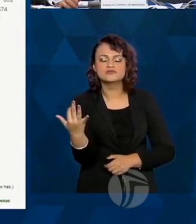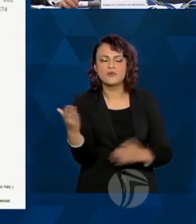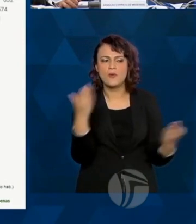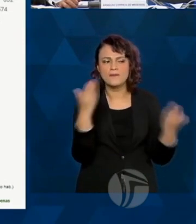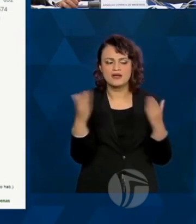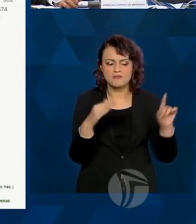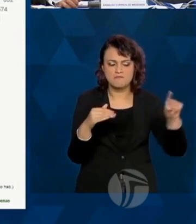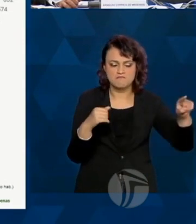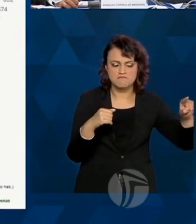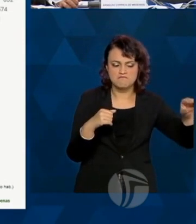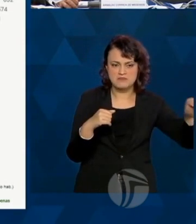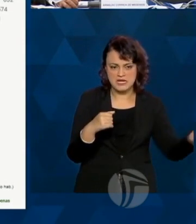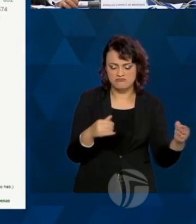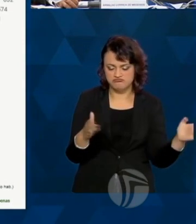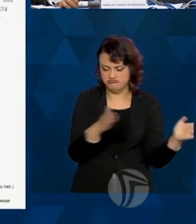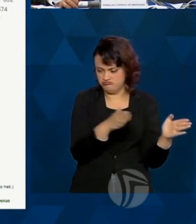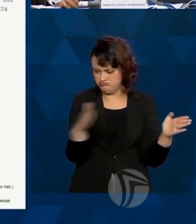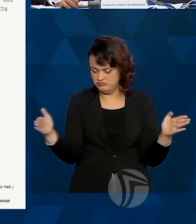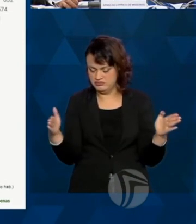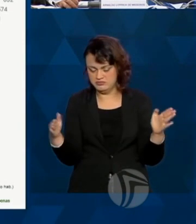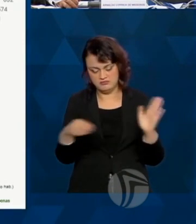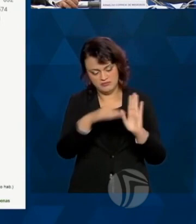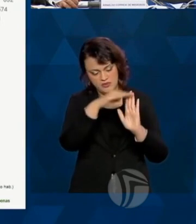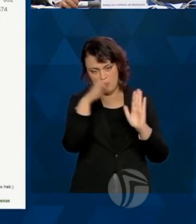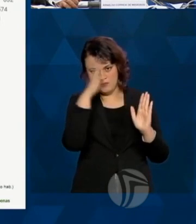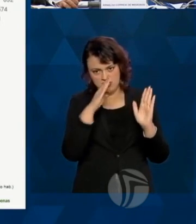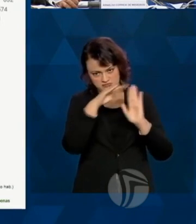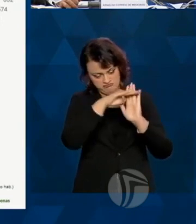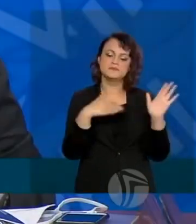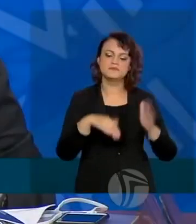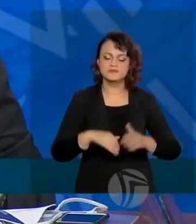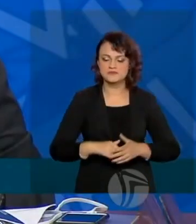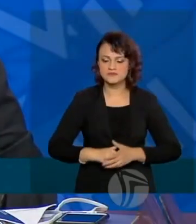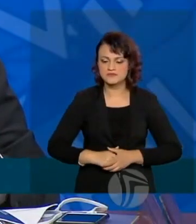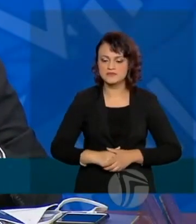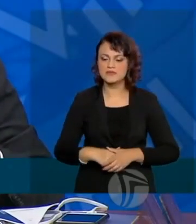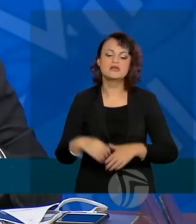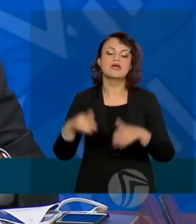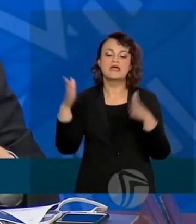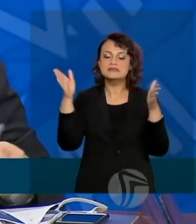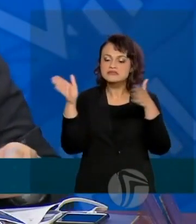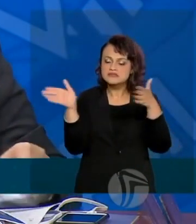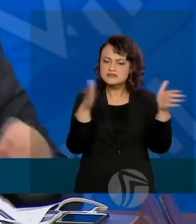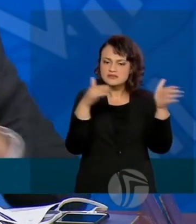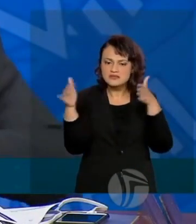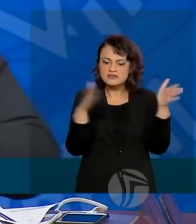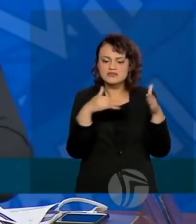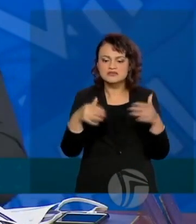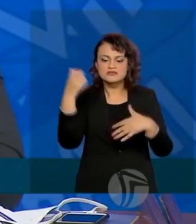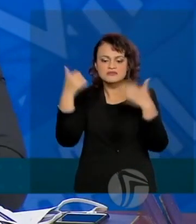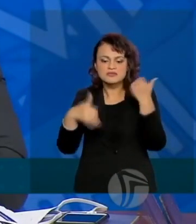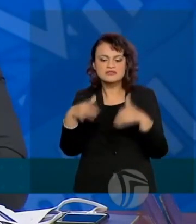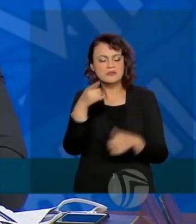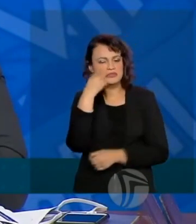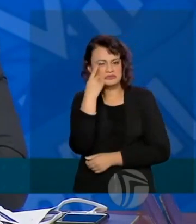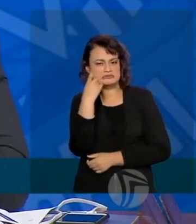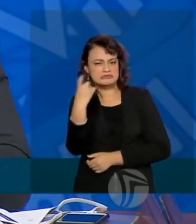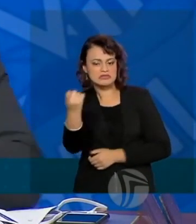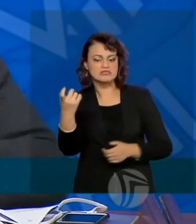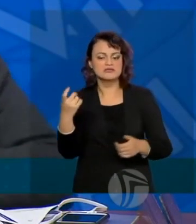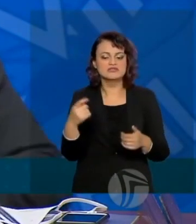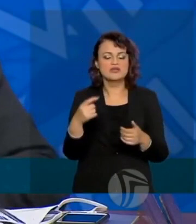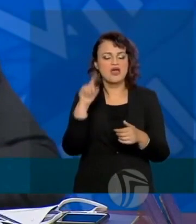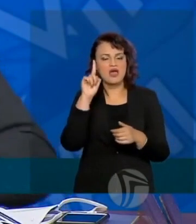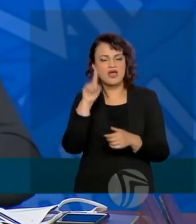milhão, o Brasil fica na 10ª posição no mundo. Esse slide, eu acho ele bastante interessante. Ele é